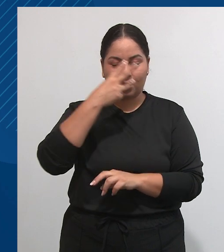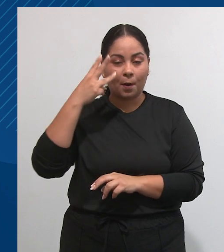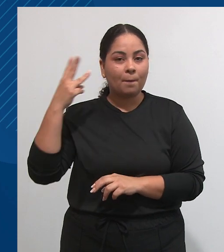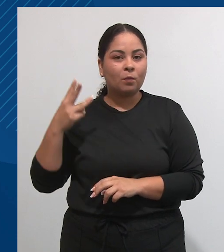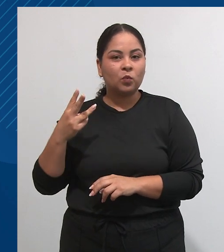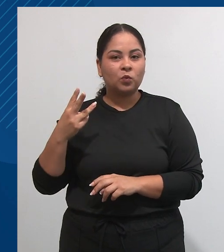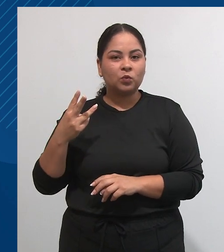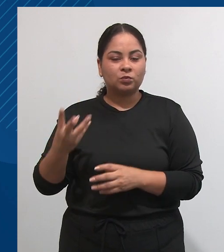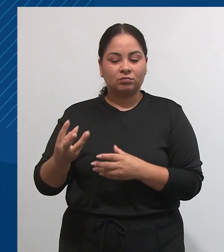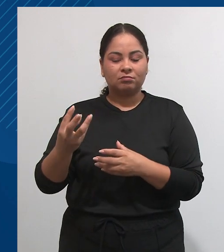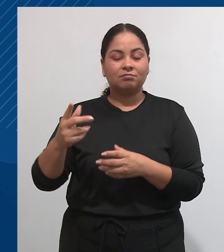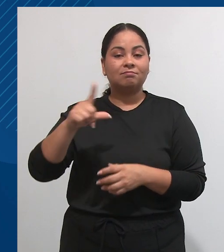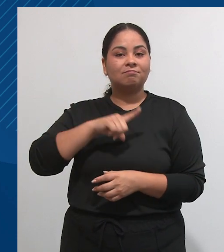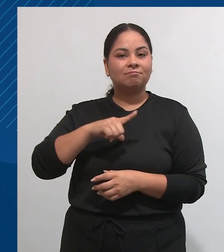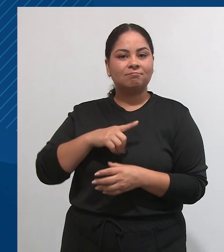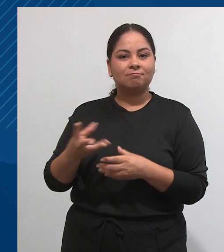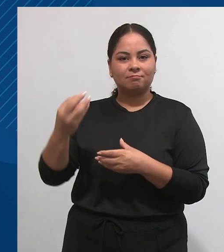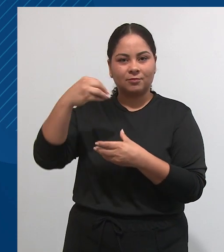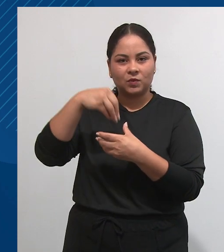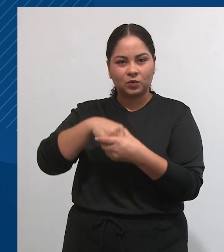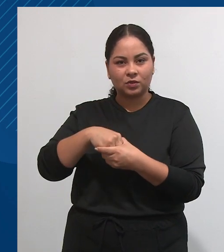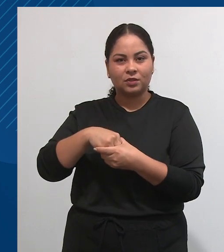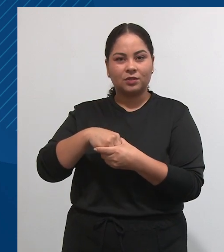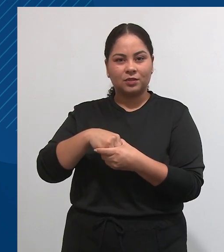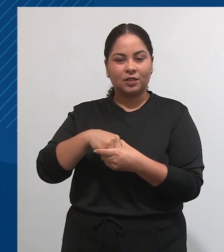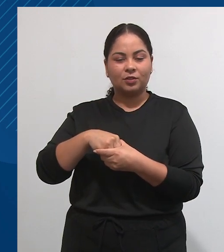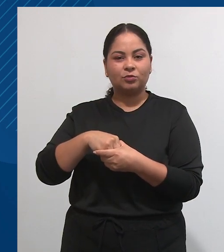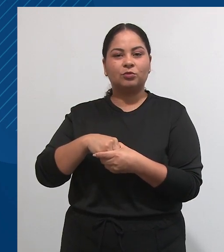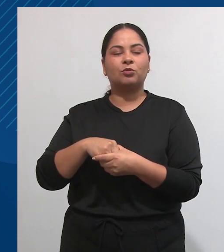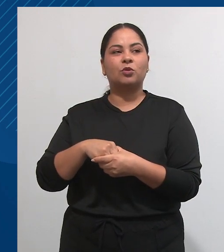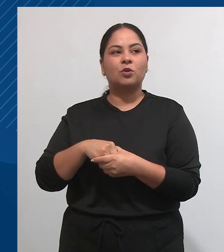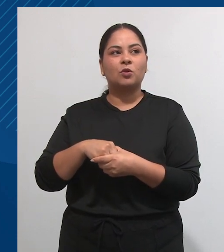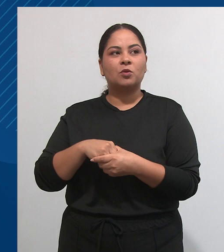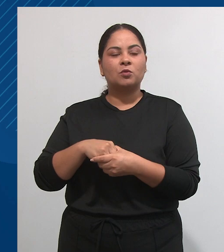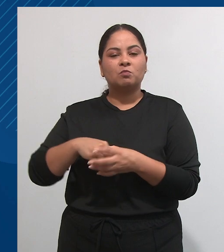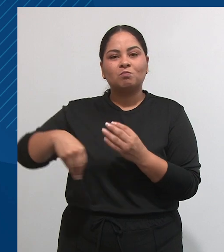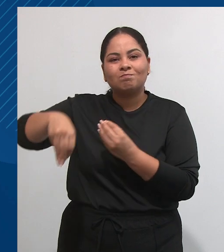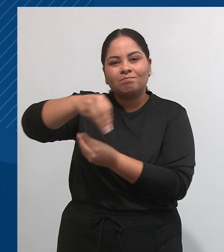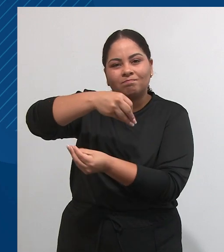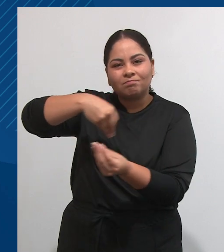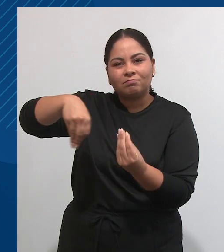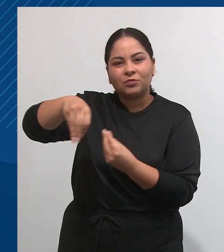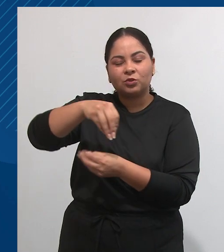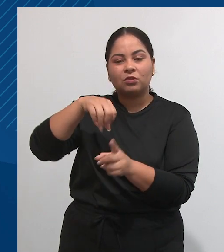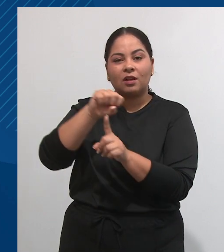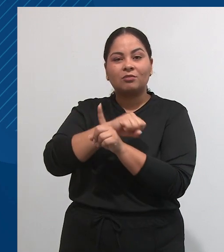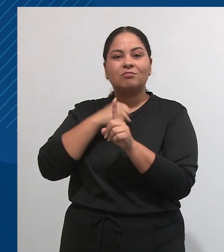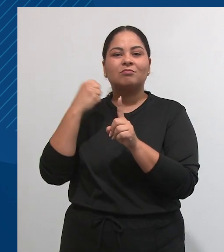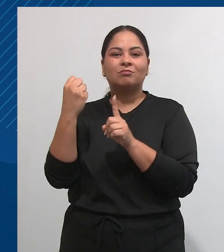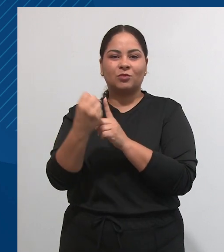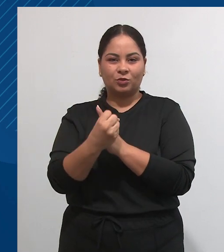que antes até guerreavam e que precisaram se juntar para poder